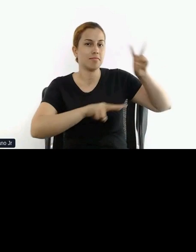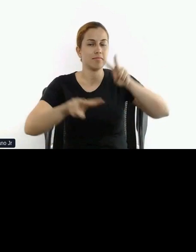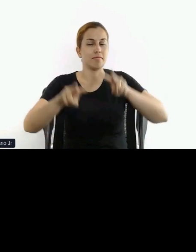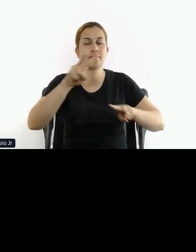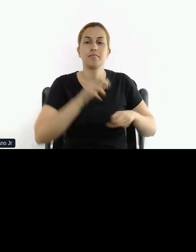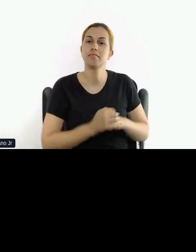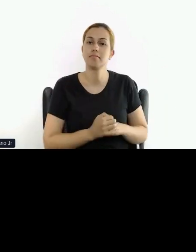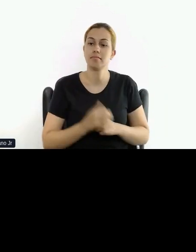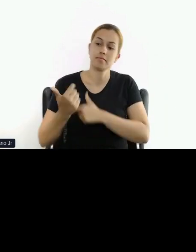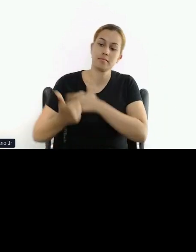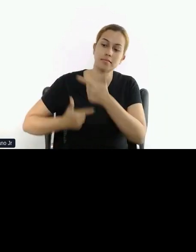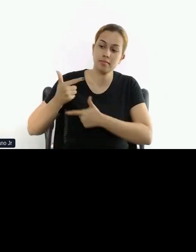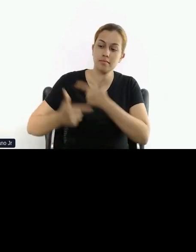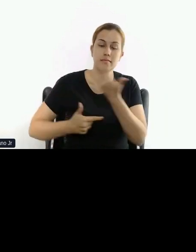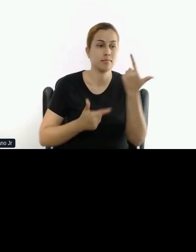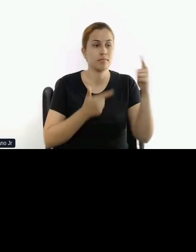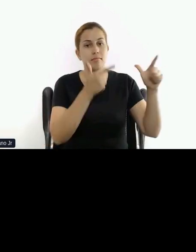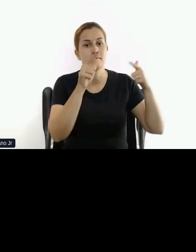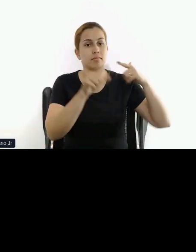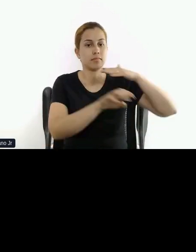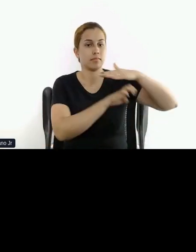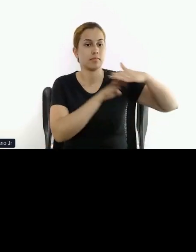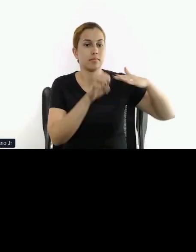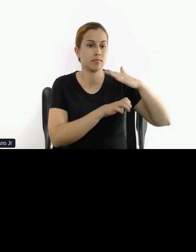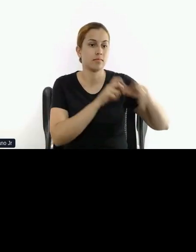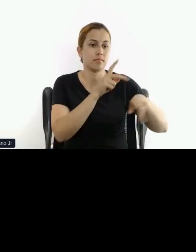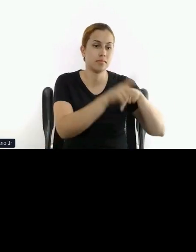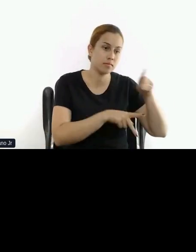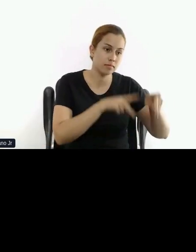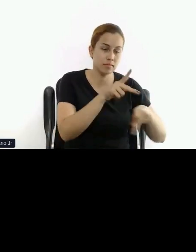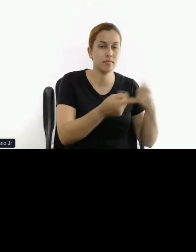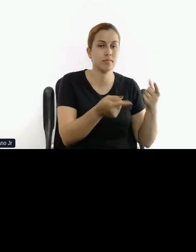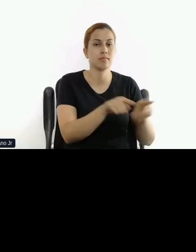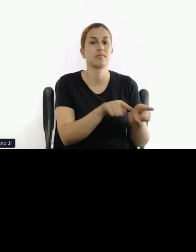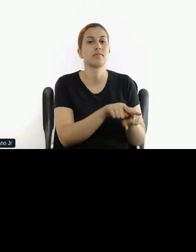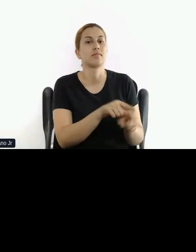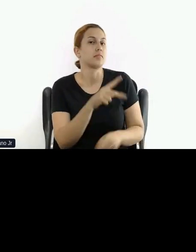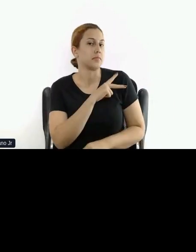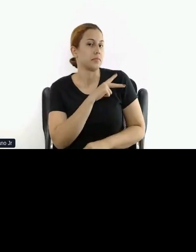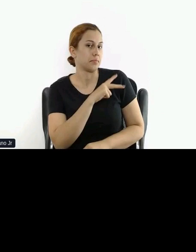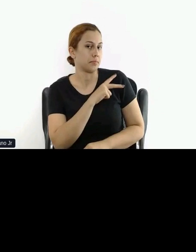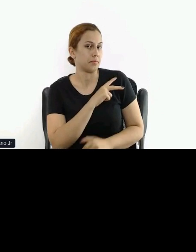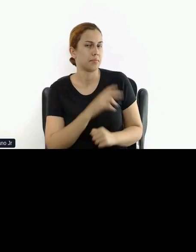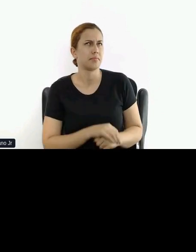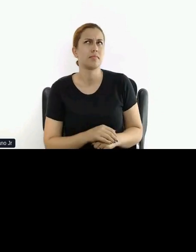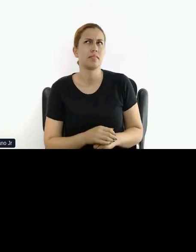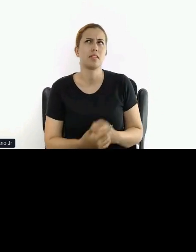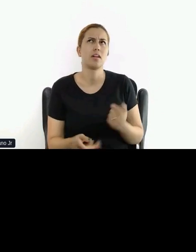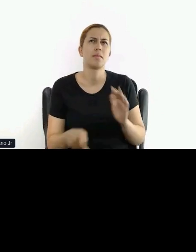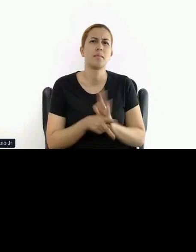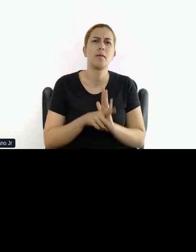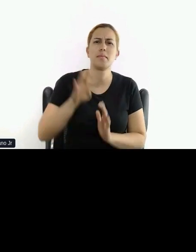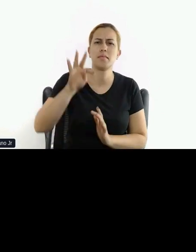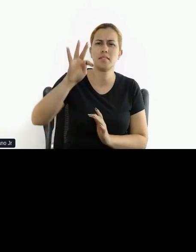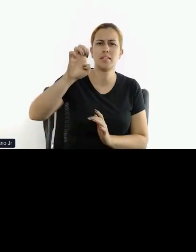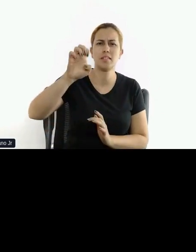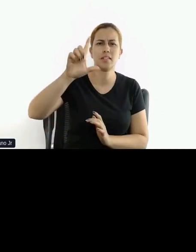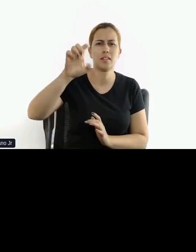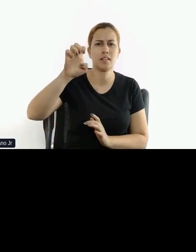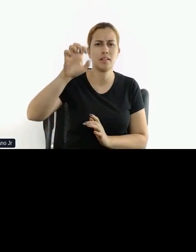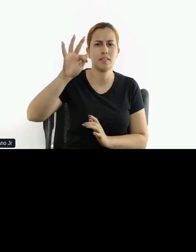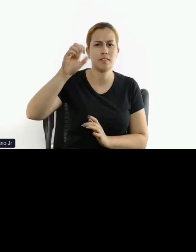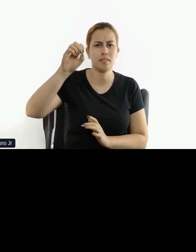também em outras empresas públicas e privadas, venho lá da Telefônica de Pernambuco, trabalhei na Telecom